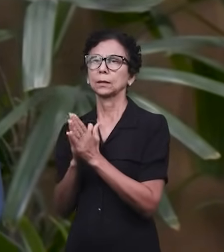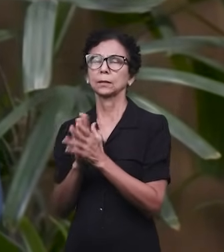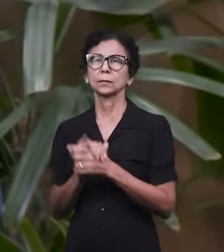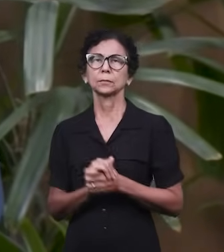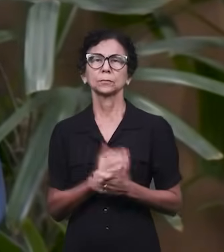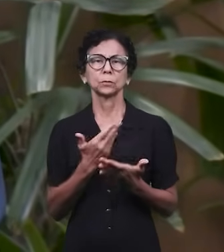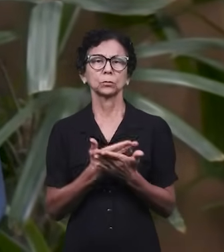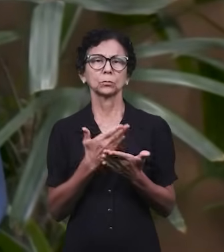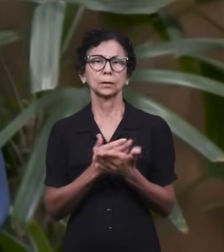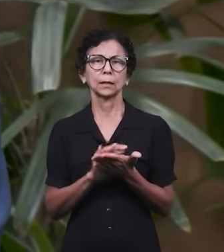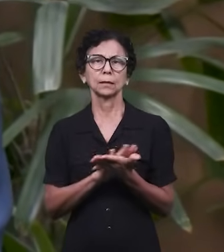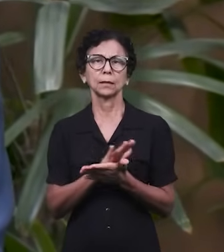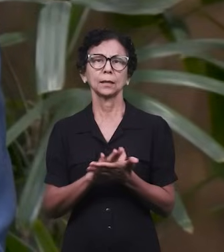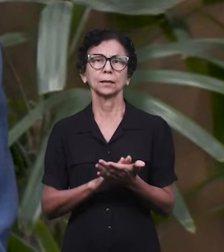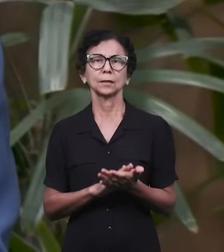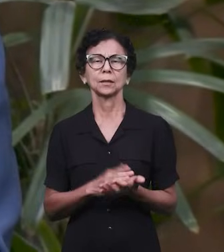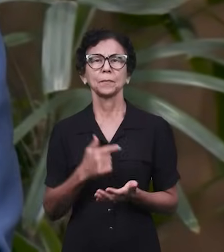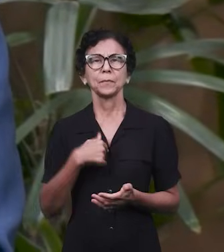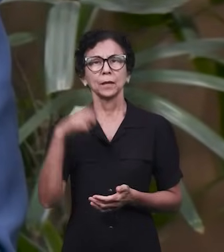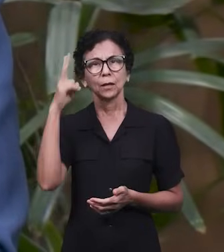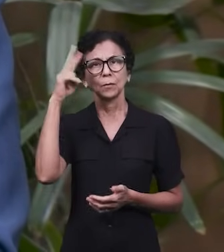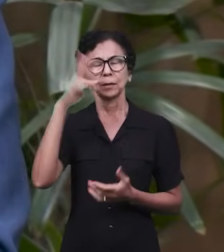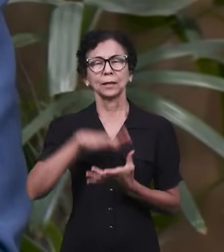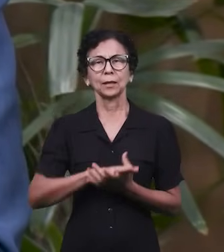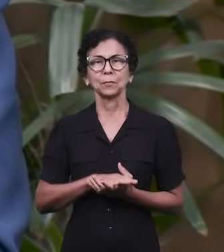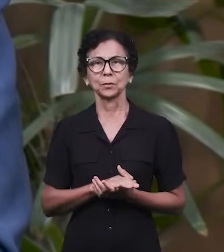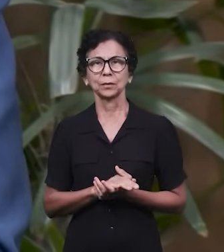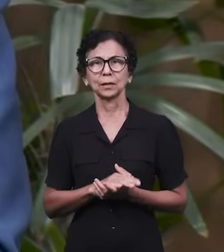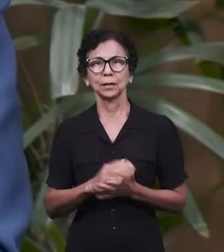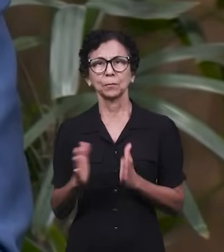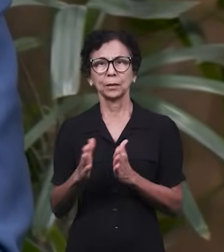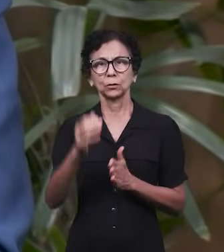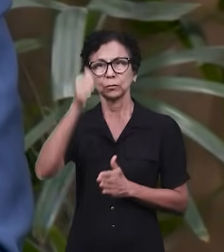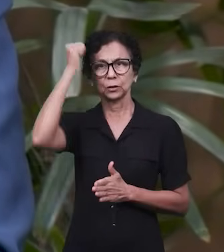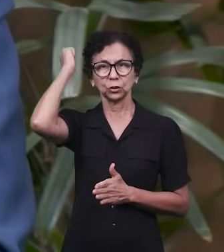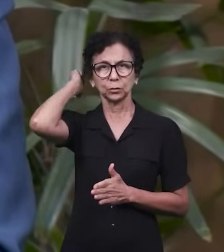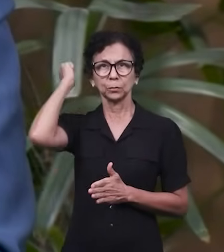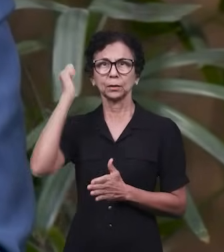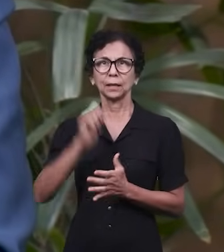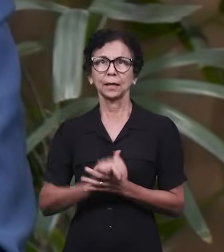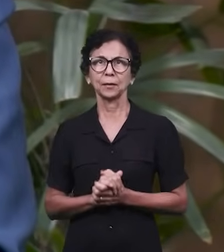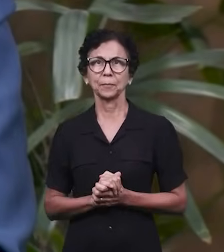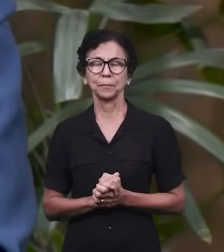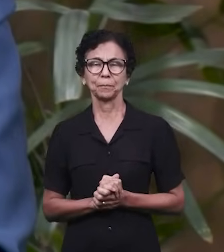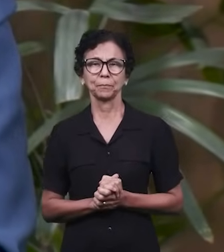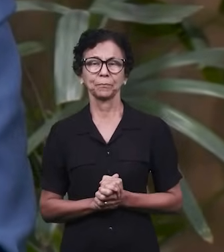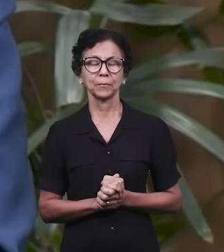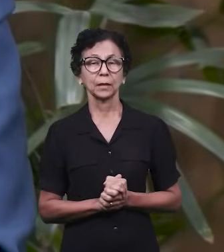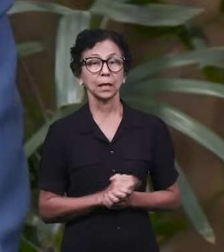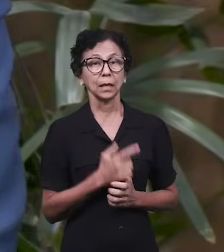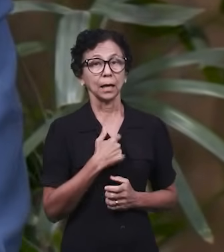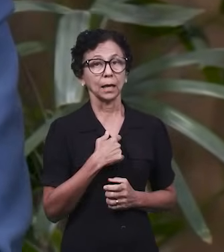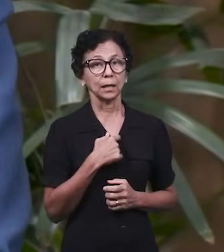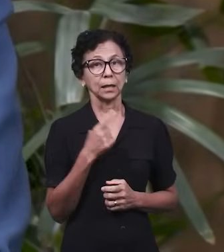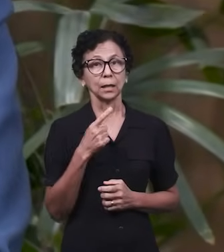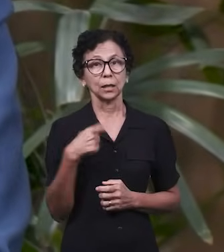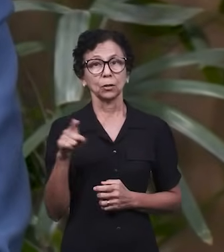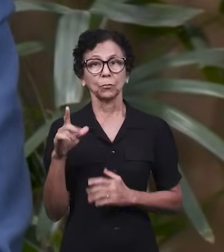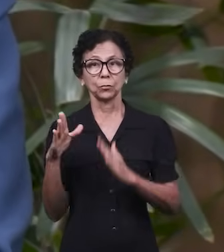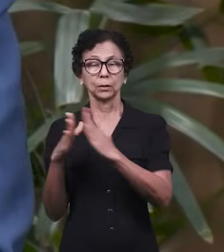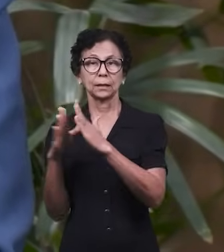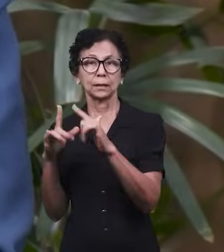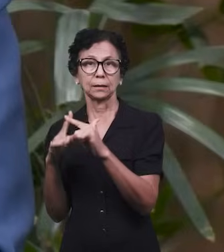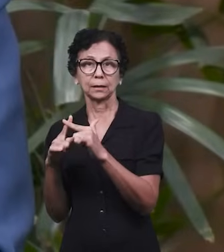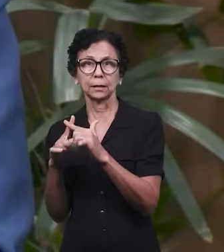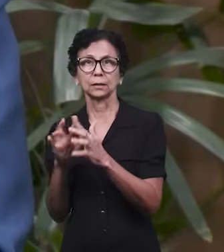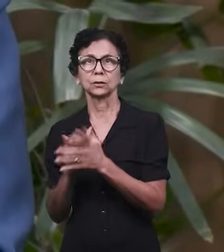fez uma oração, que eu não esqueço dessa oração. Essa oração, assim, foi um choque, porque eu falei, vou fazer uma prova tal, assim,